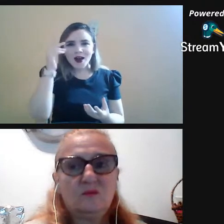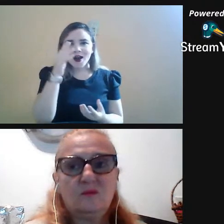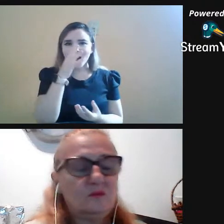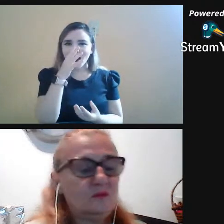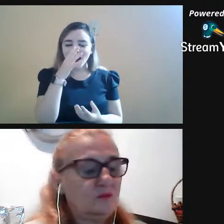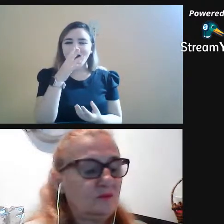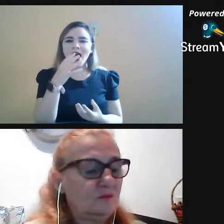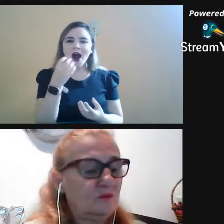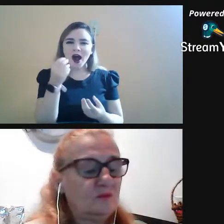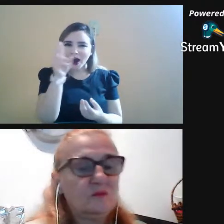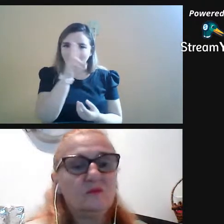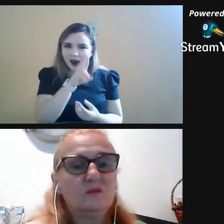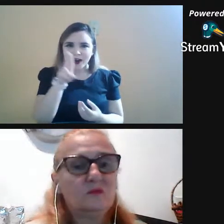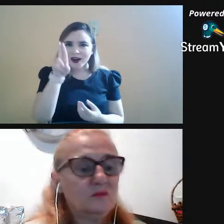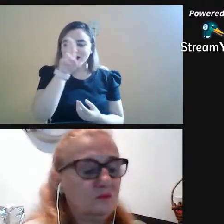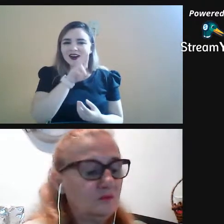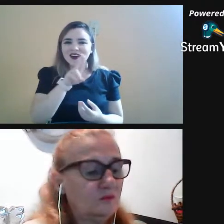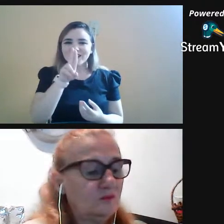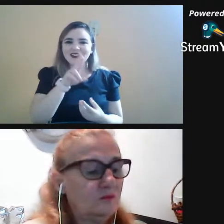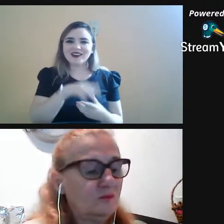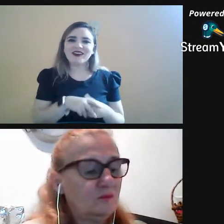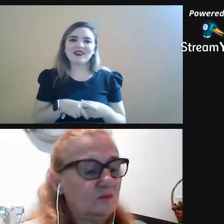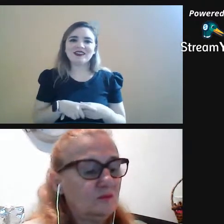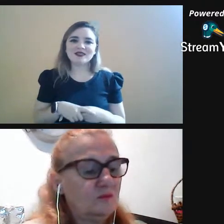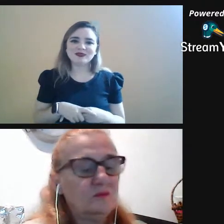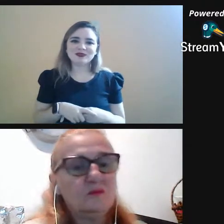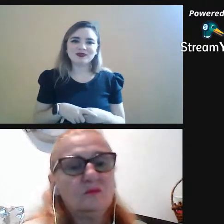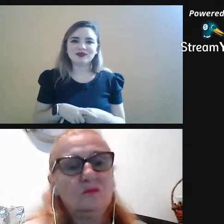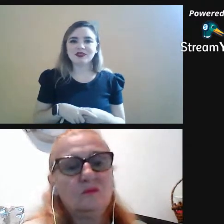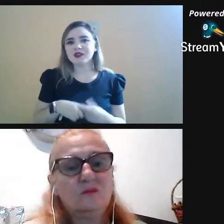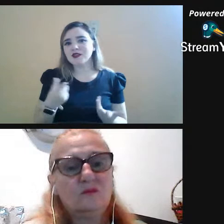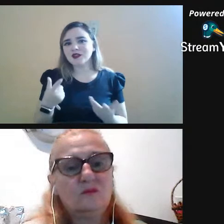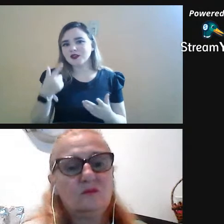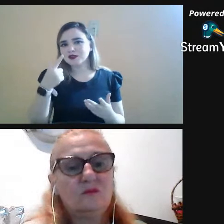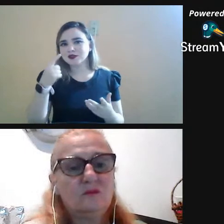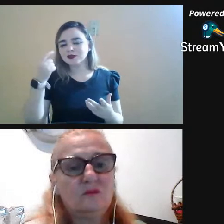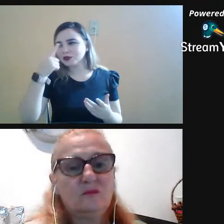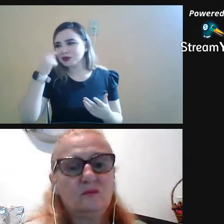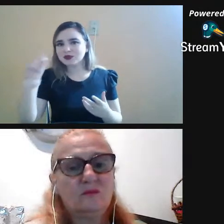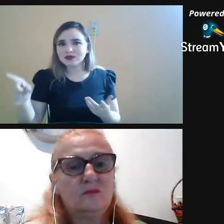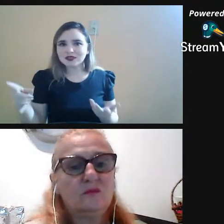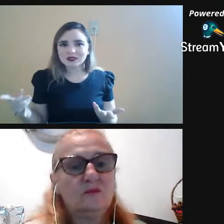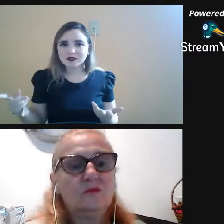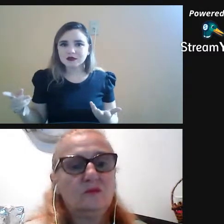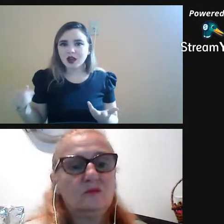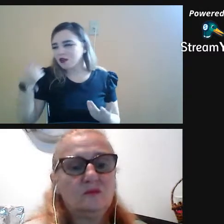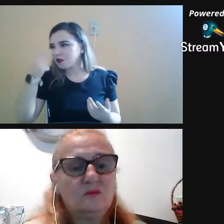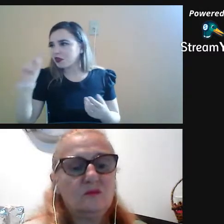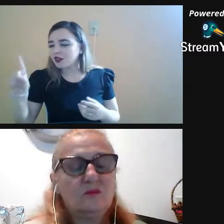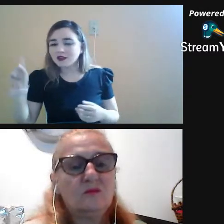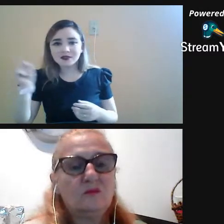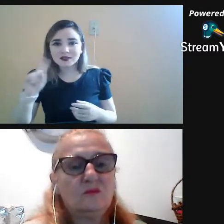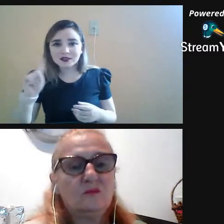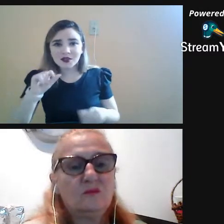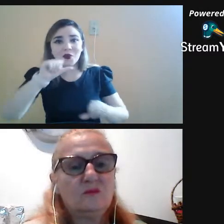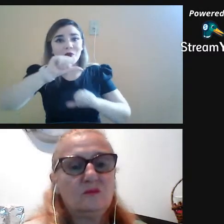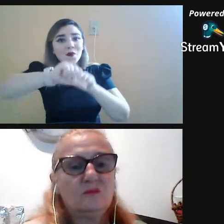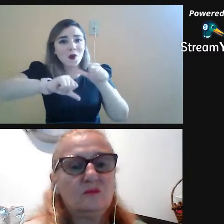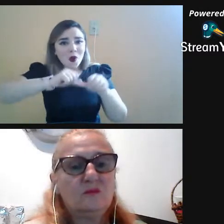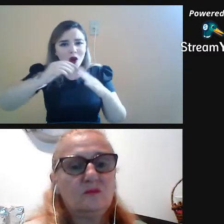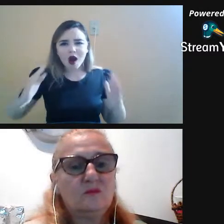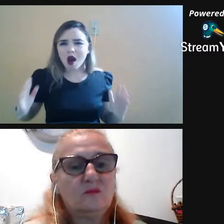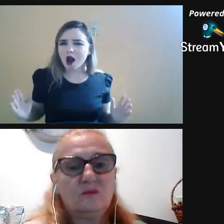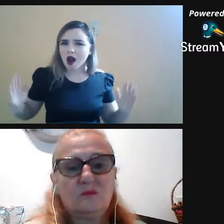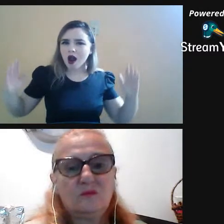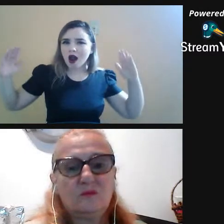utilizando aquilo que iria para os aterros. Deixou de ir para os aterros e virou tijolo, virou